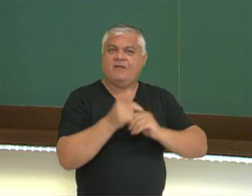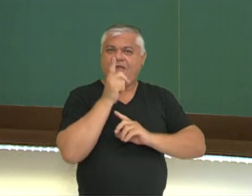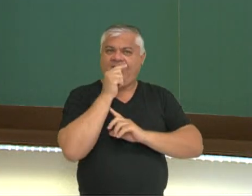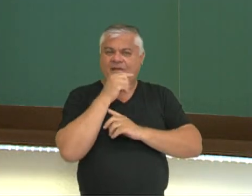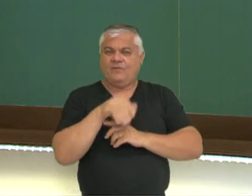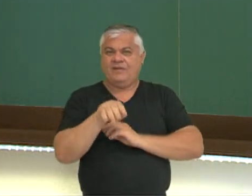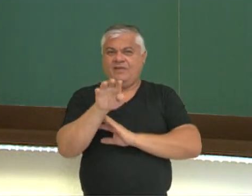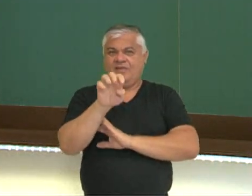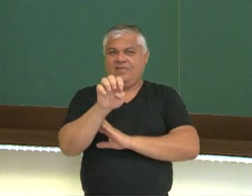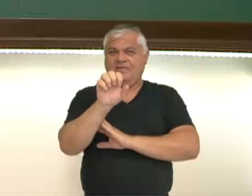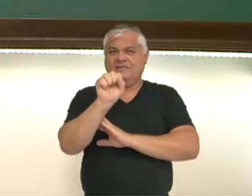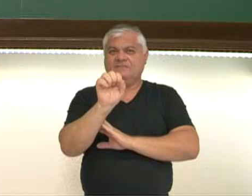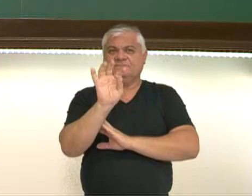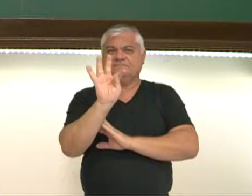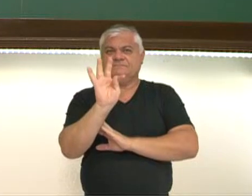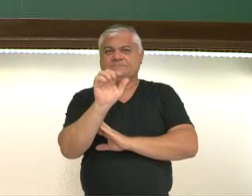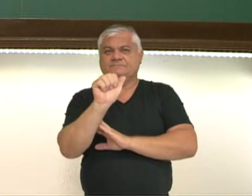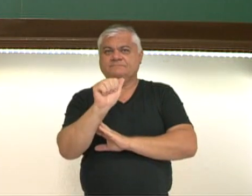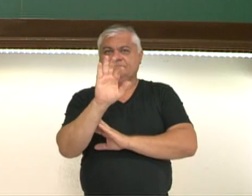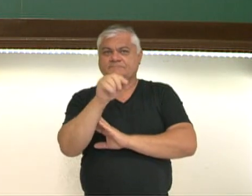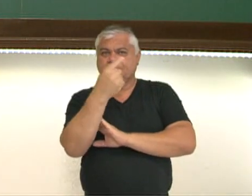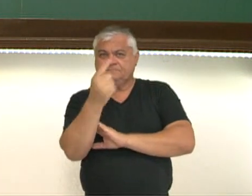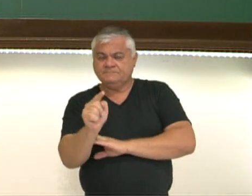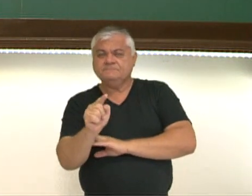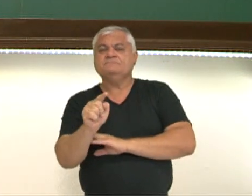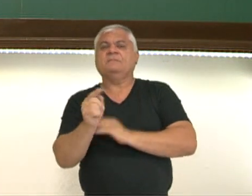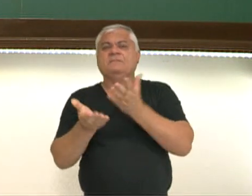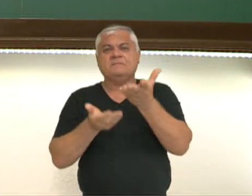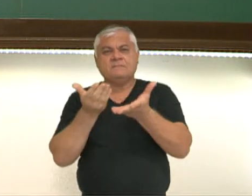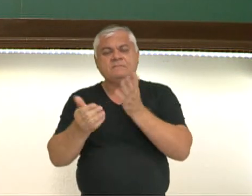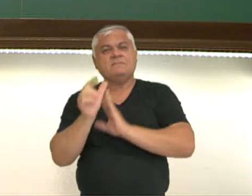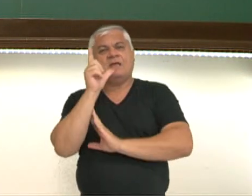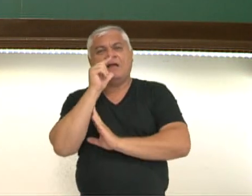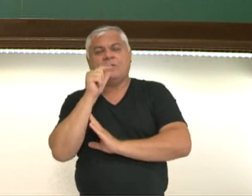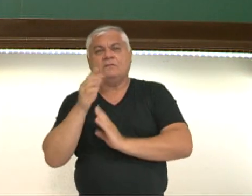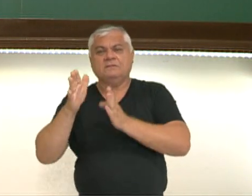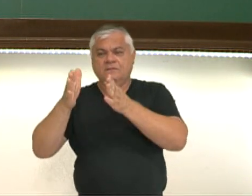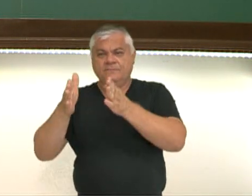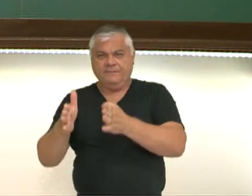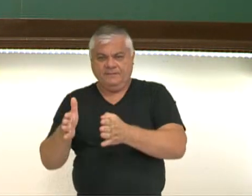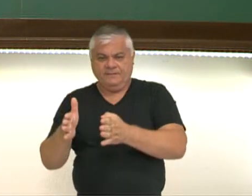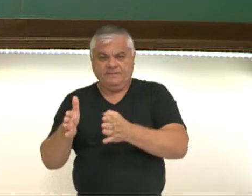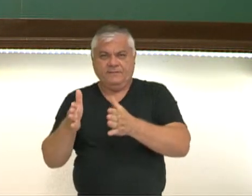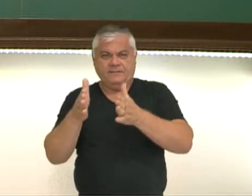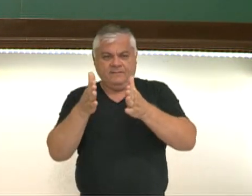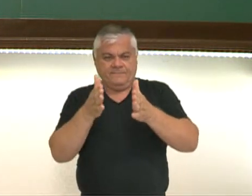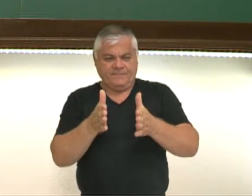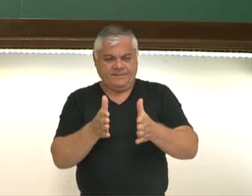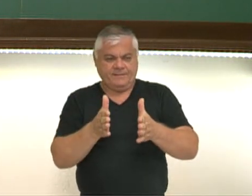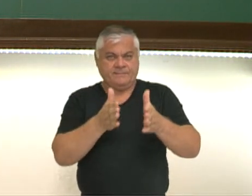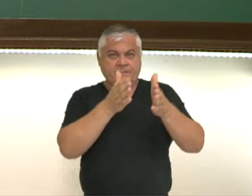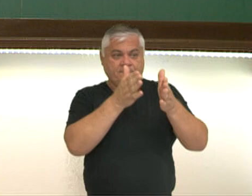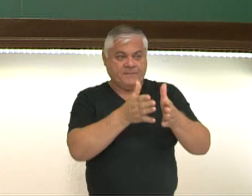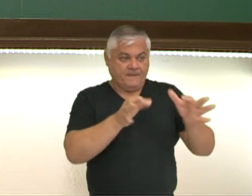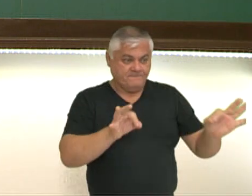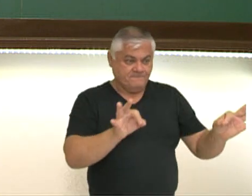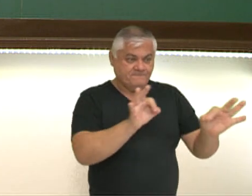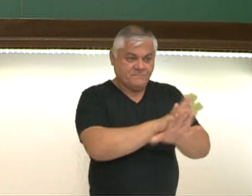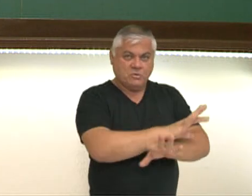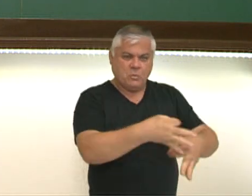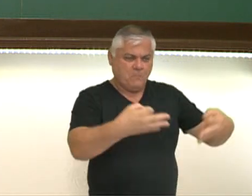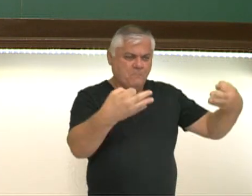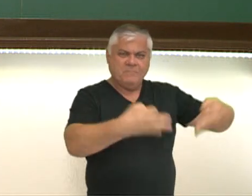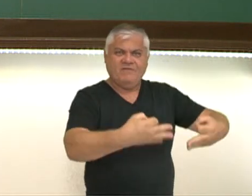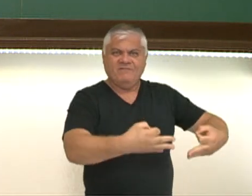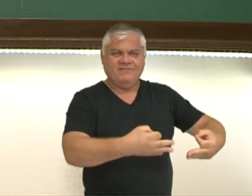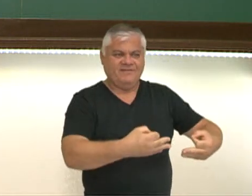água, a água passará por etapas até estar em condições perfeitas para a nossa utilização lá na